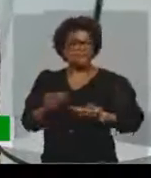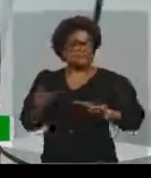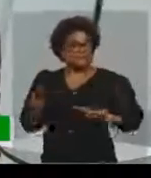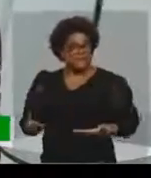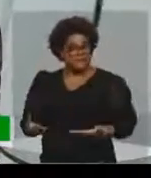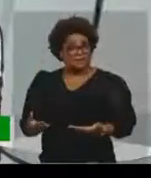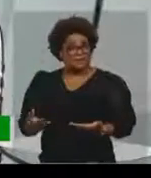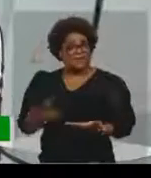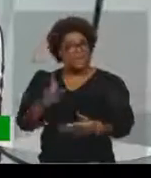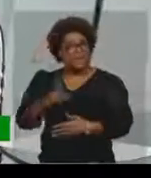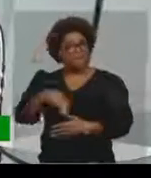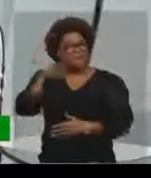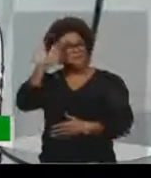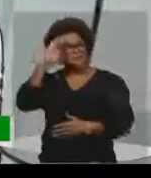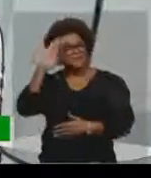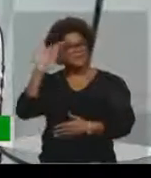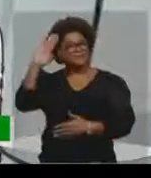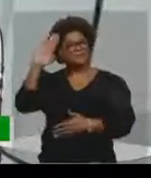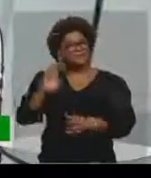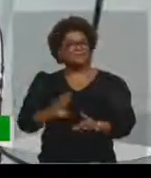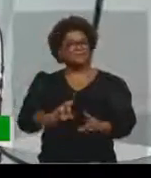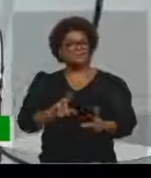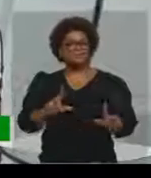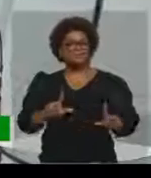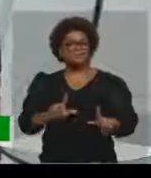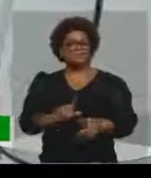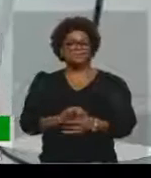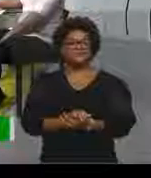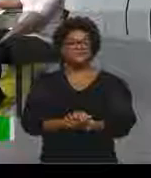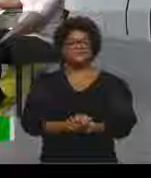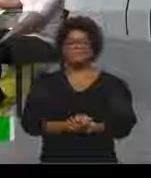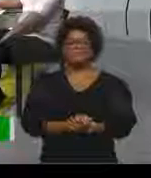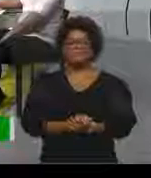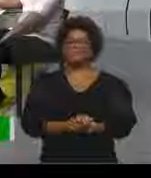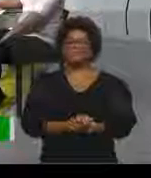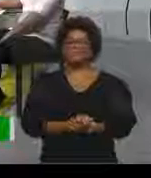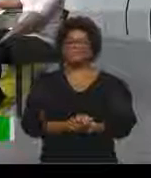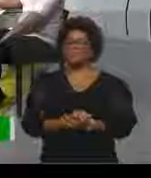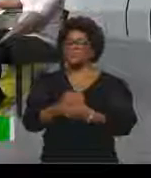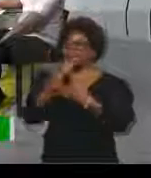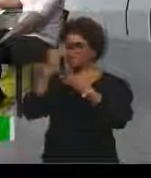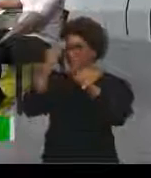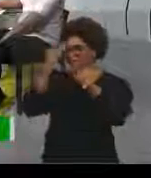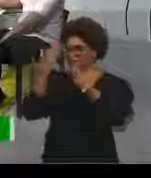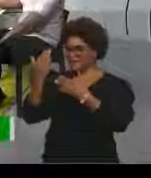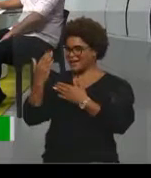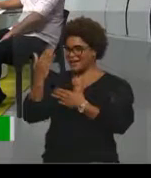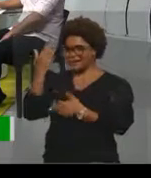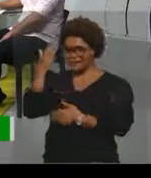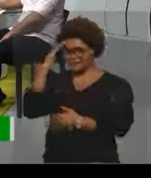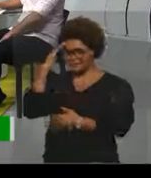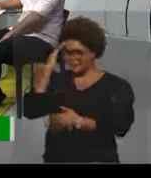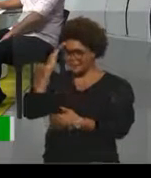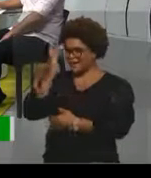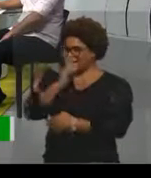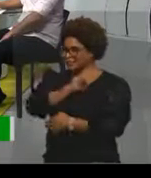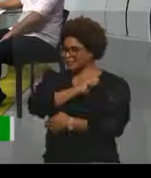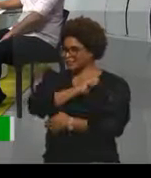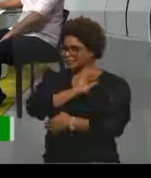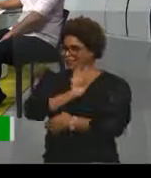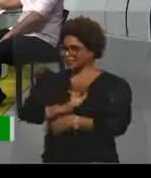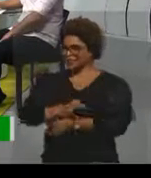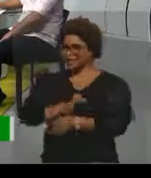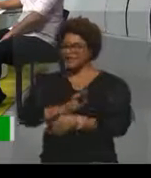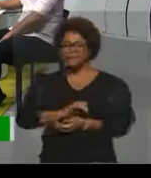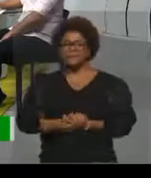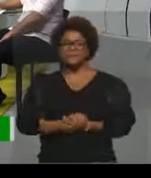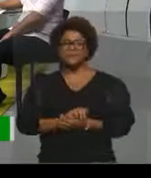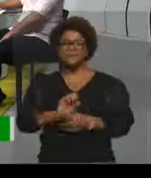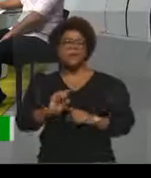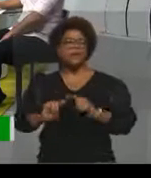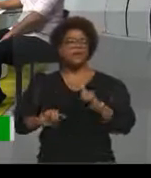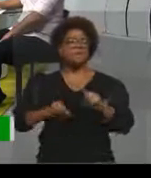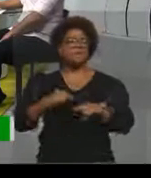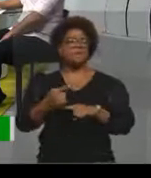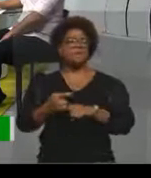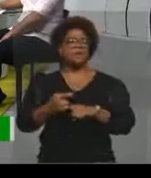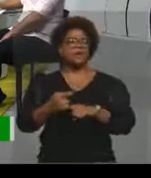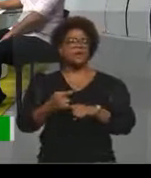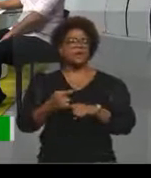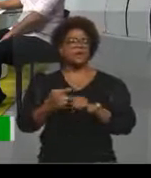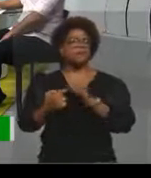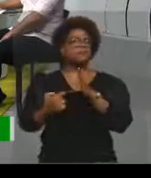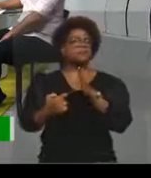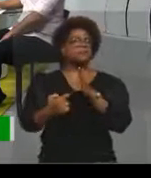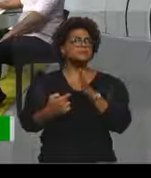a principal, né, diferença. Obrigada. Entendido aí, né, Luiz Fernando? A nossa próxima dúvida é para você